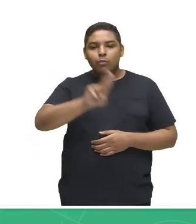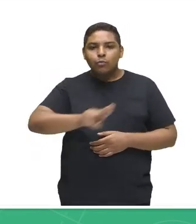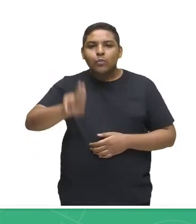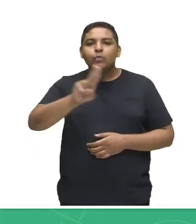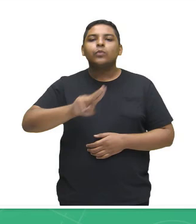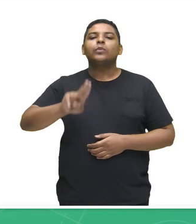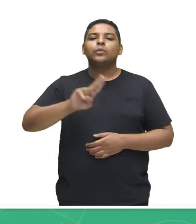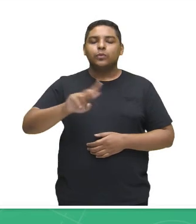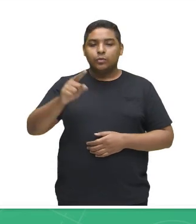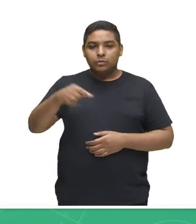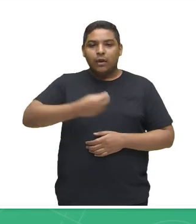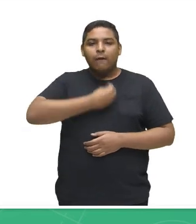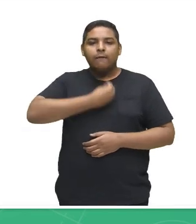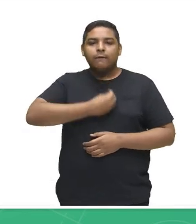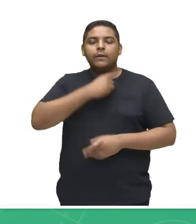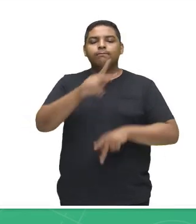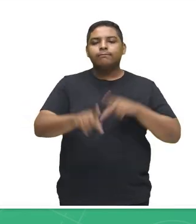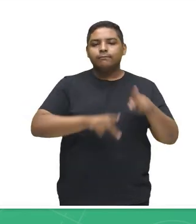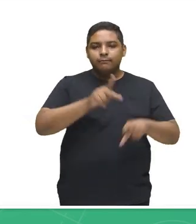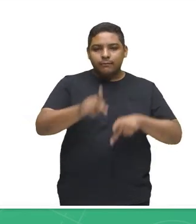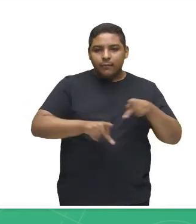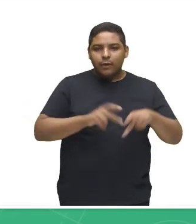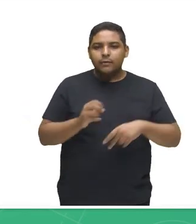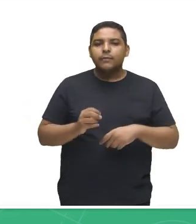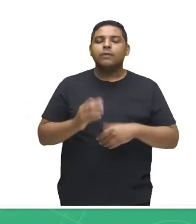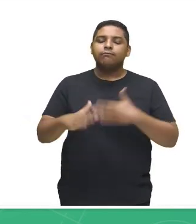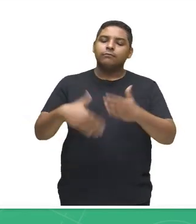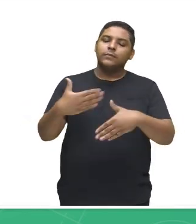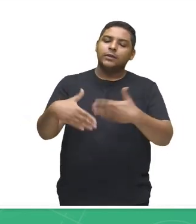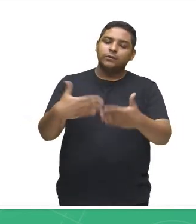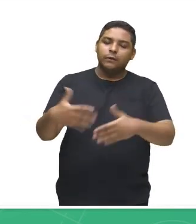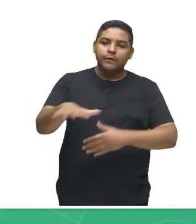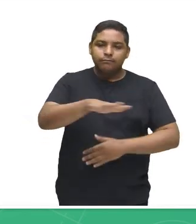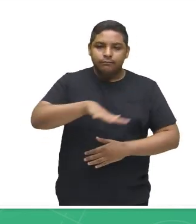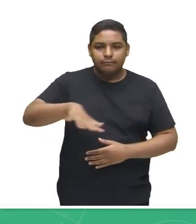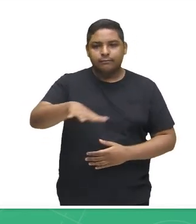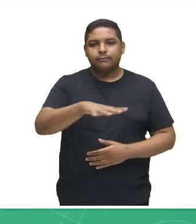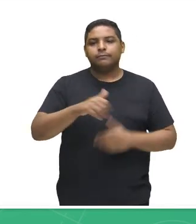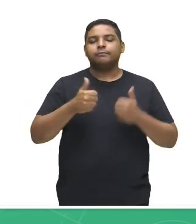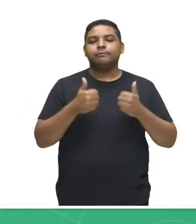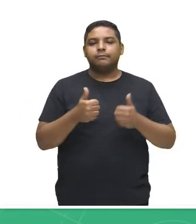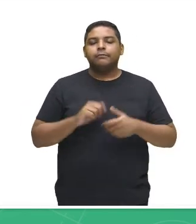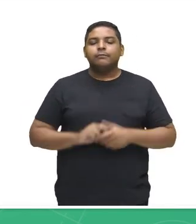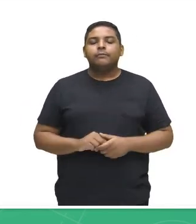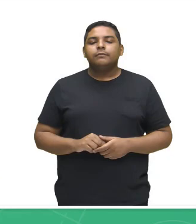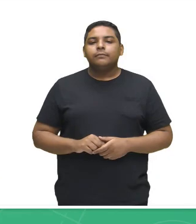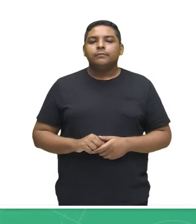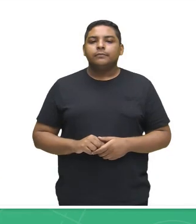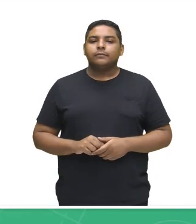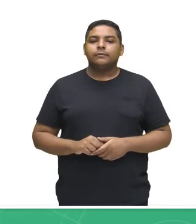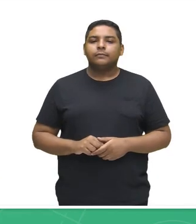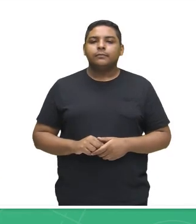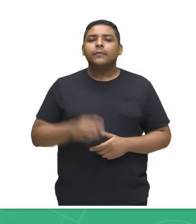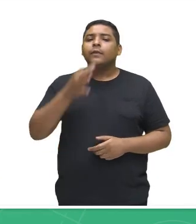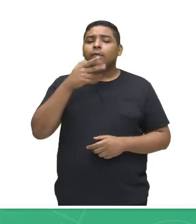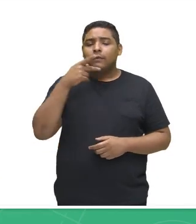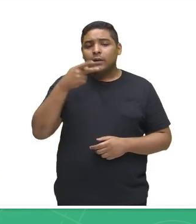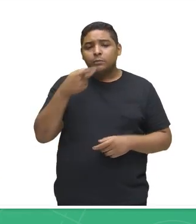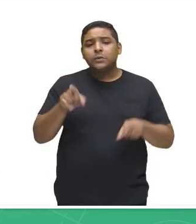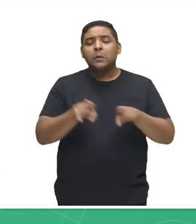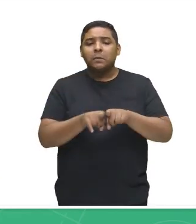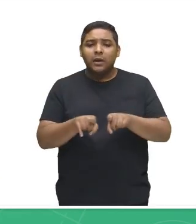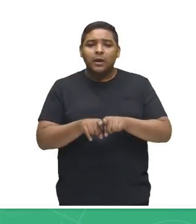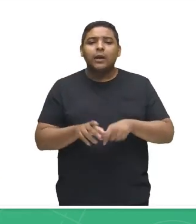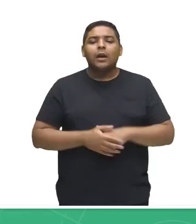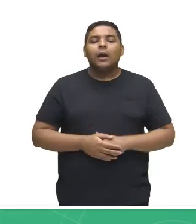na vida desses povos que irão se desenvolver nessa região, certo? Citamos, inclusive, para vocês que isso tem muito em